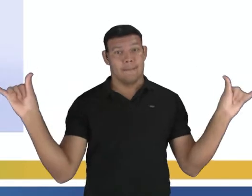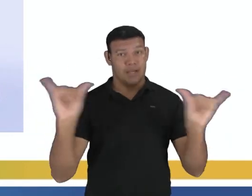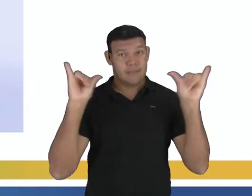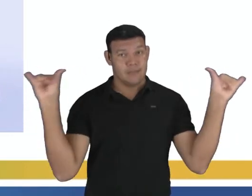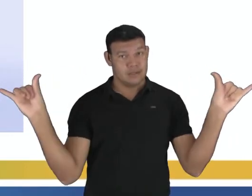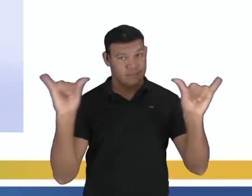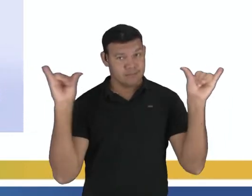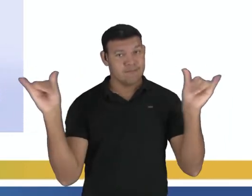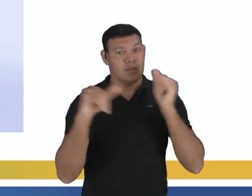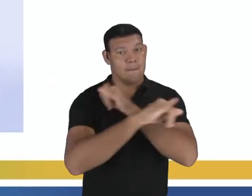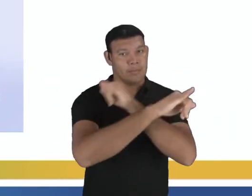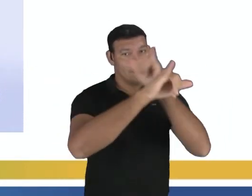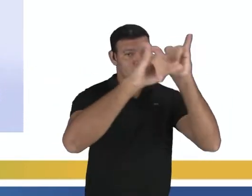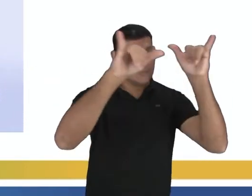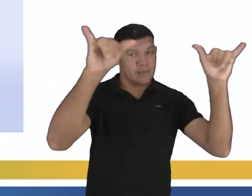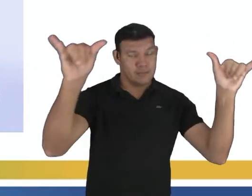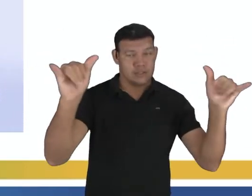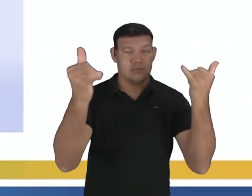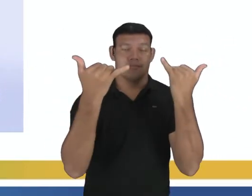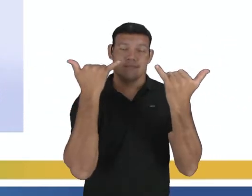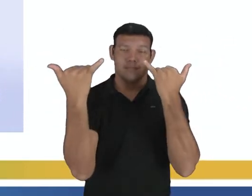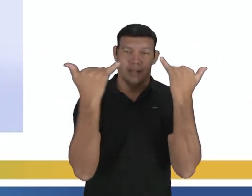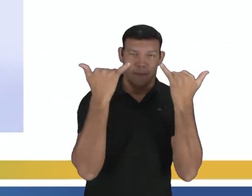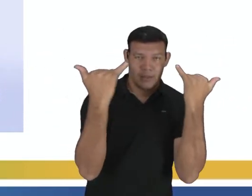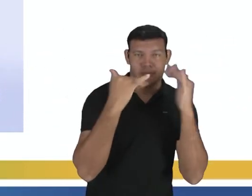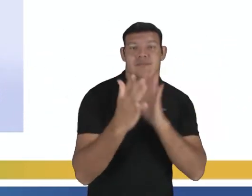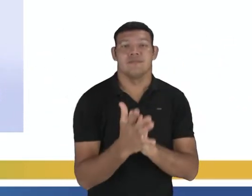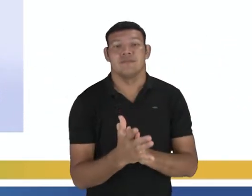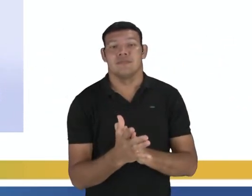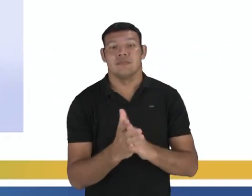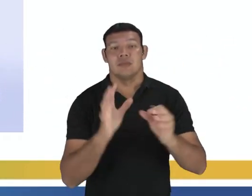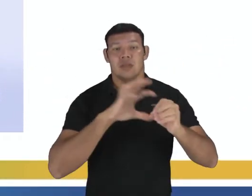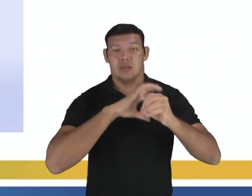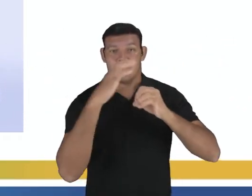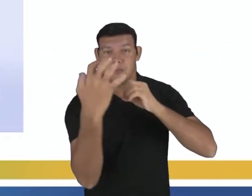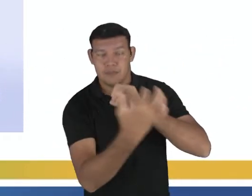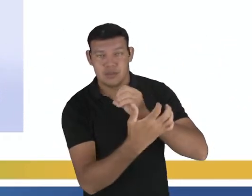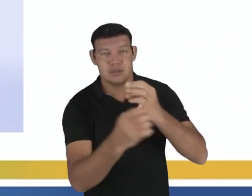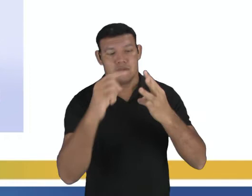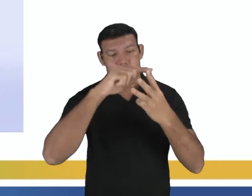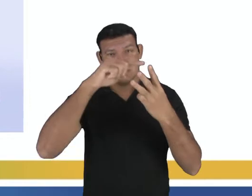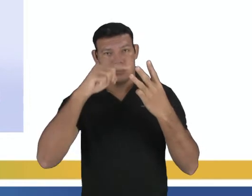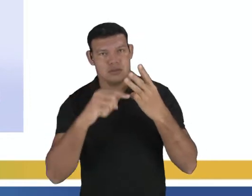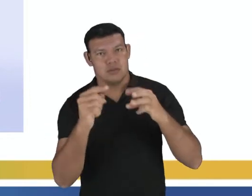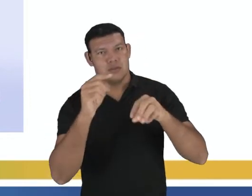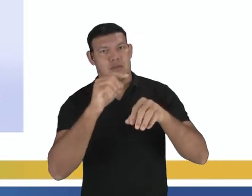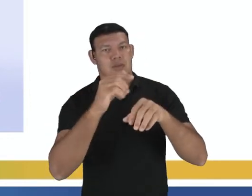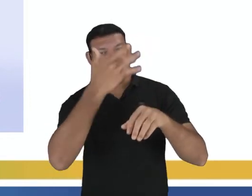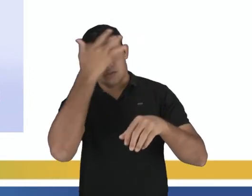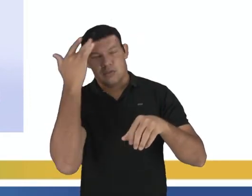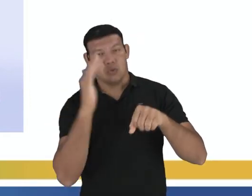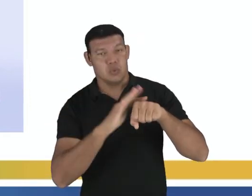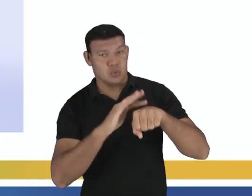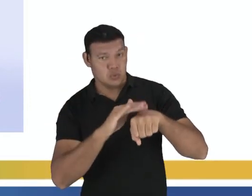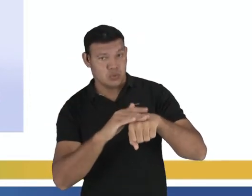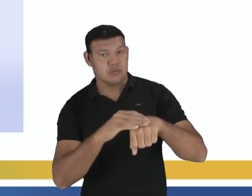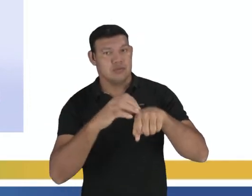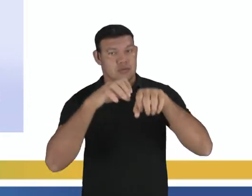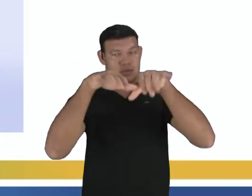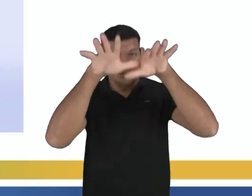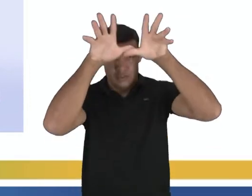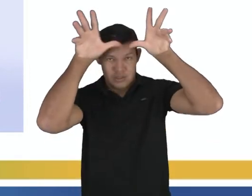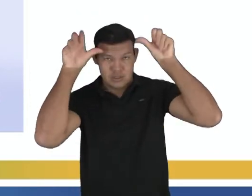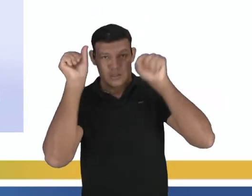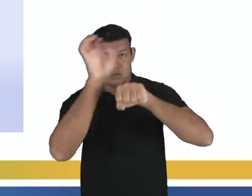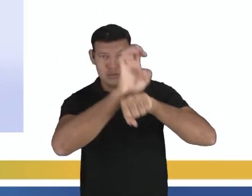ali nós tínhamos a divulgação de informações a respeito dos 3 primeiros casos de coronavírus no estado. No